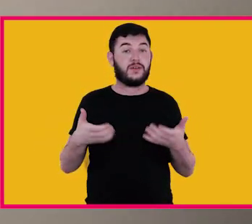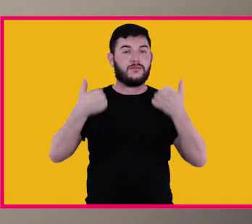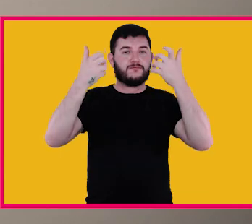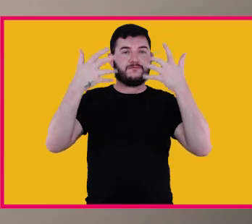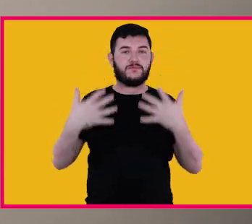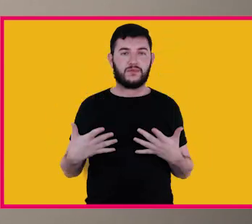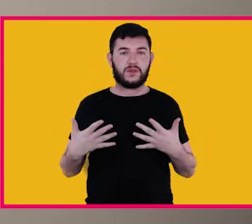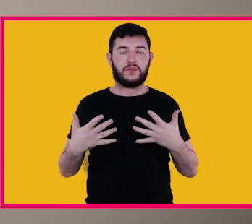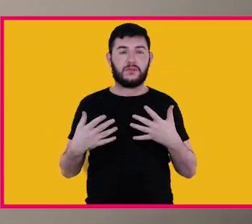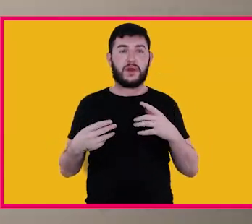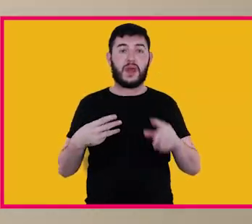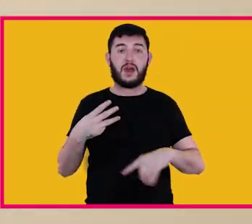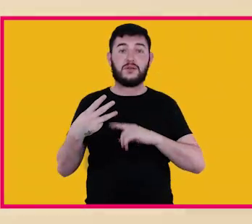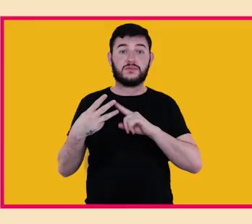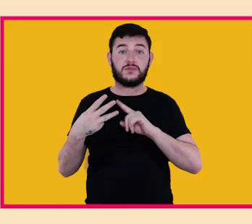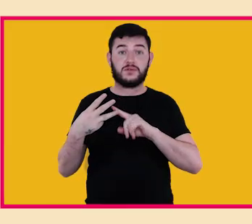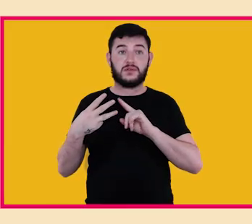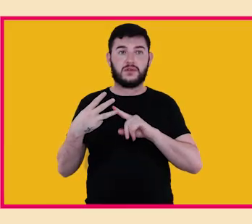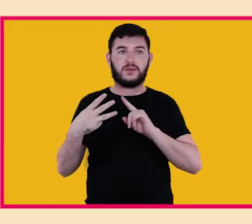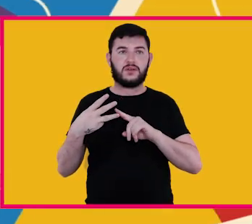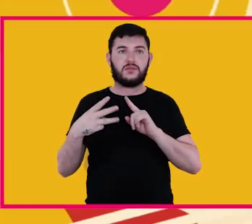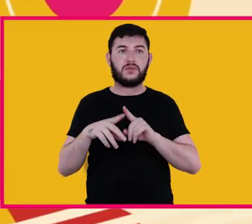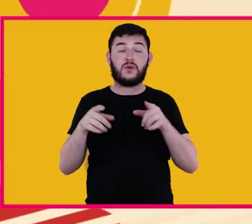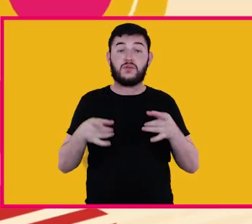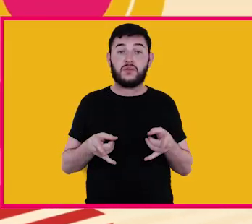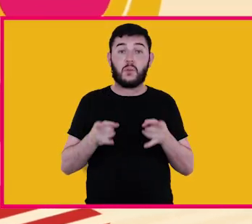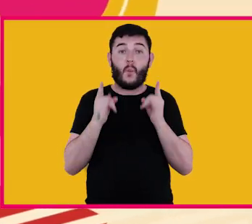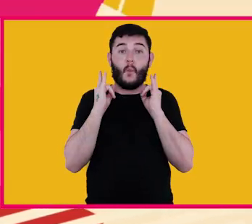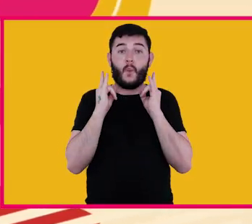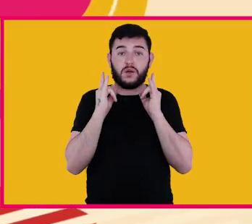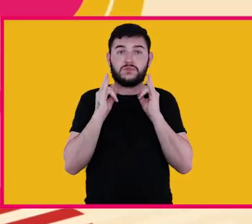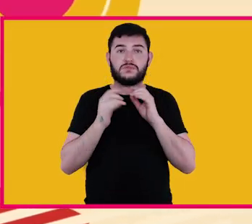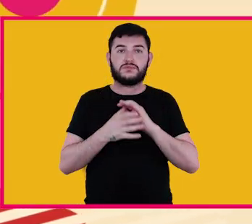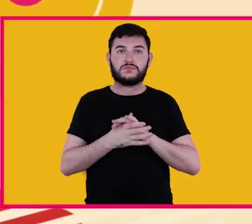falar dos módulos eletivos de mobiliário.